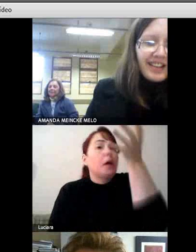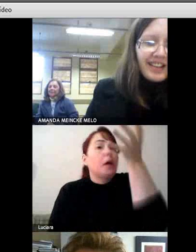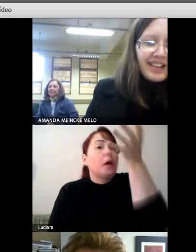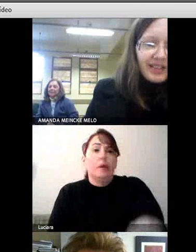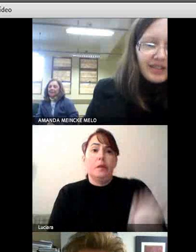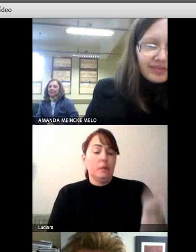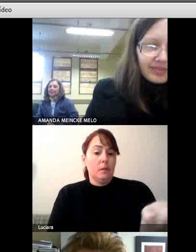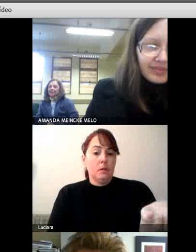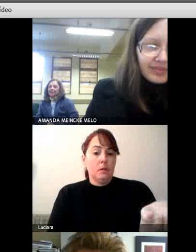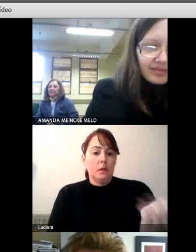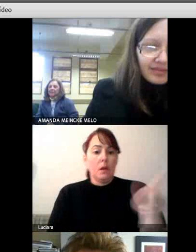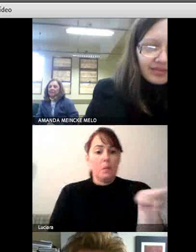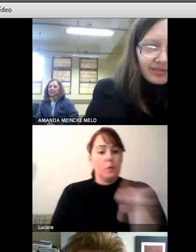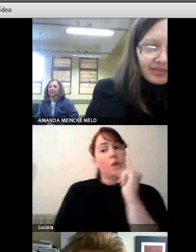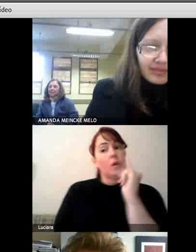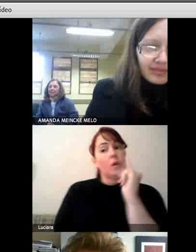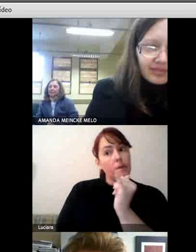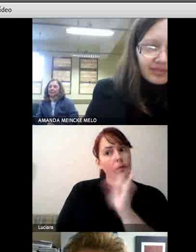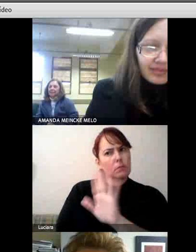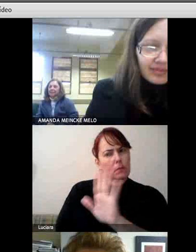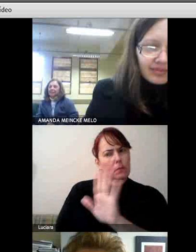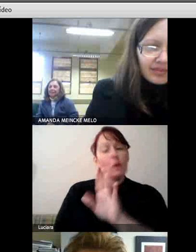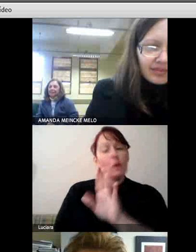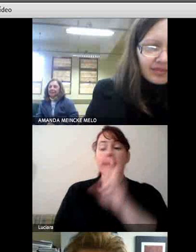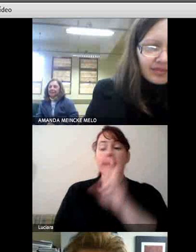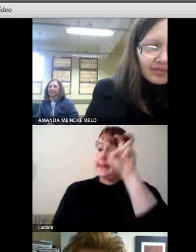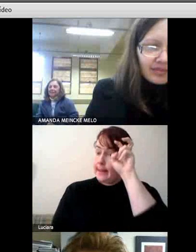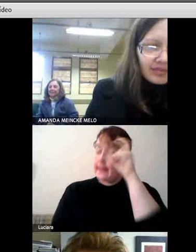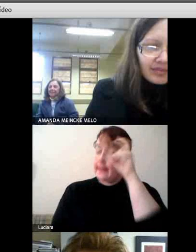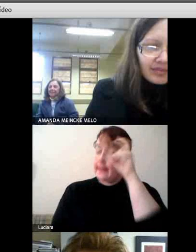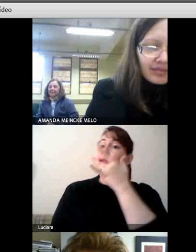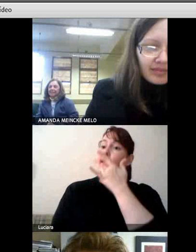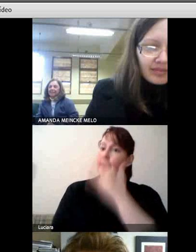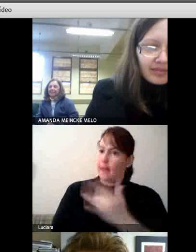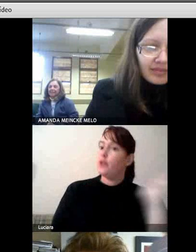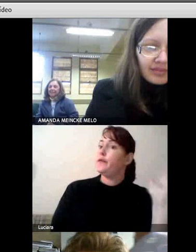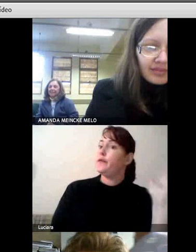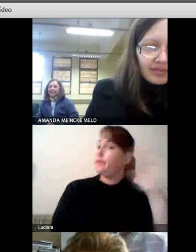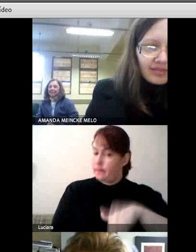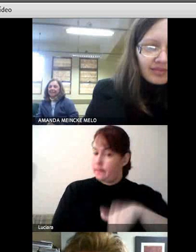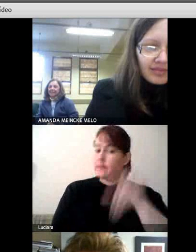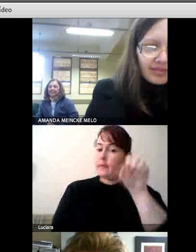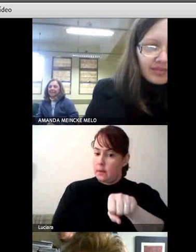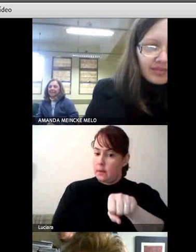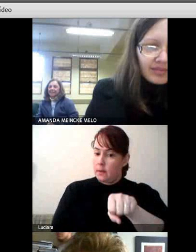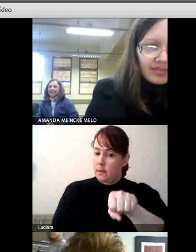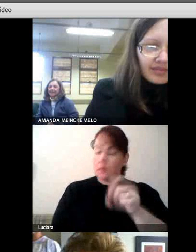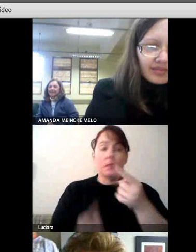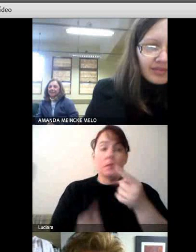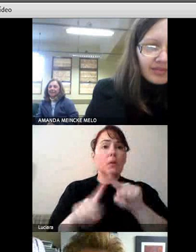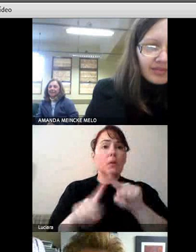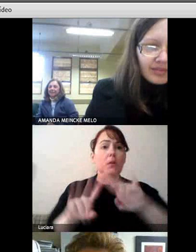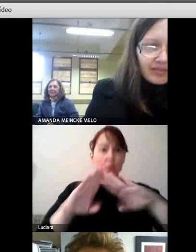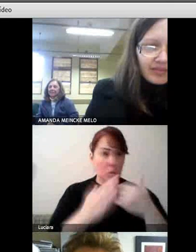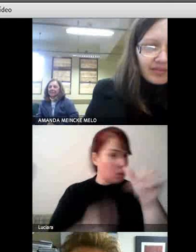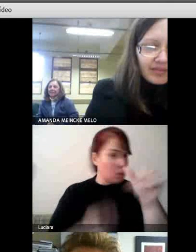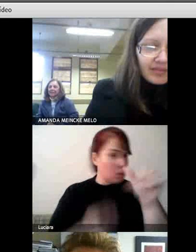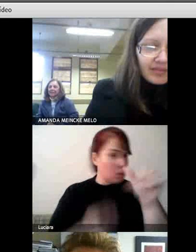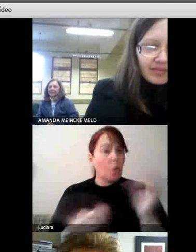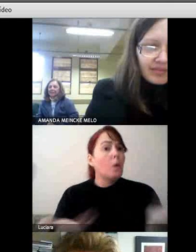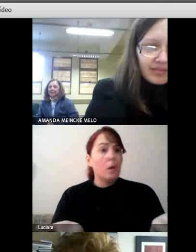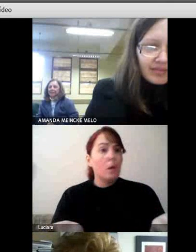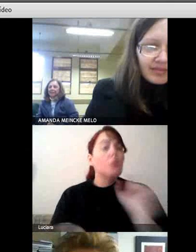temos, mas as crianças não usam? Ah, quando a professora quer usar, ela vem aqui e busca para as crianças usarem. Nós fomos